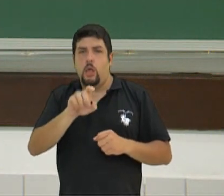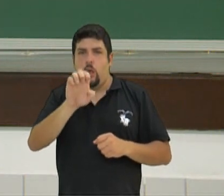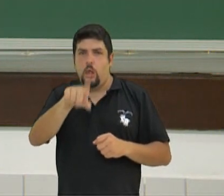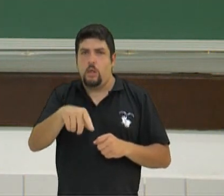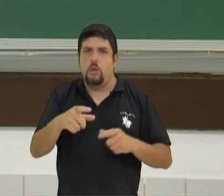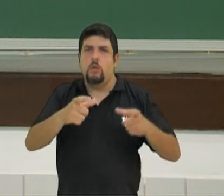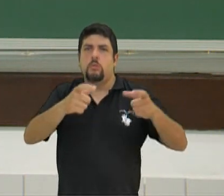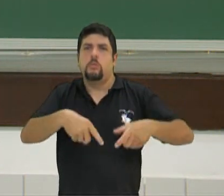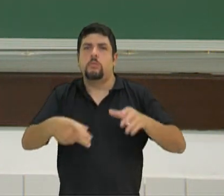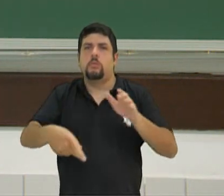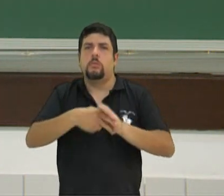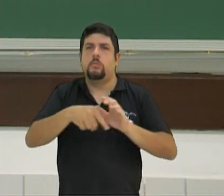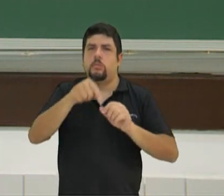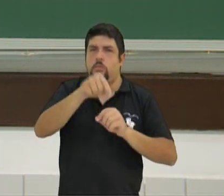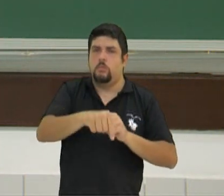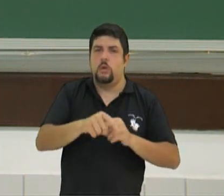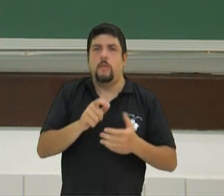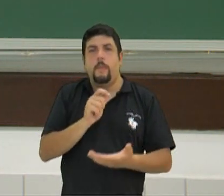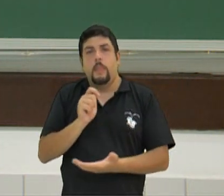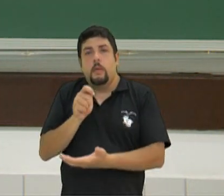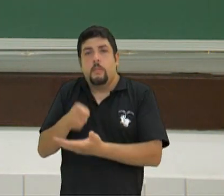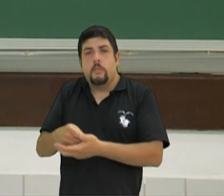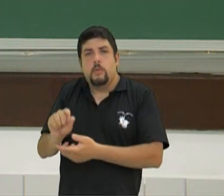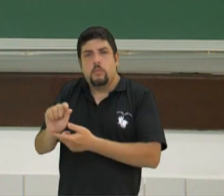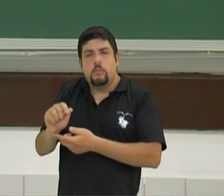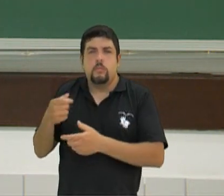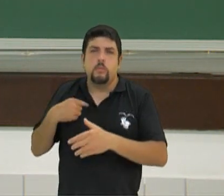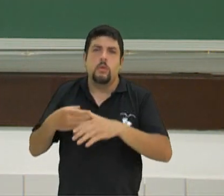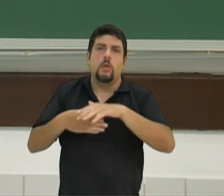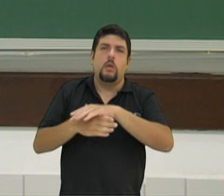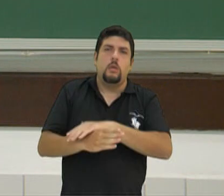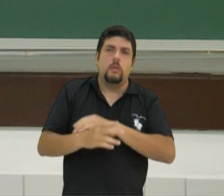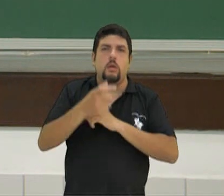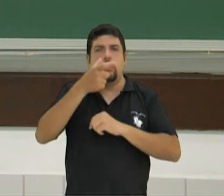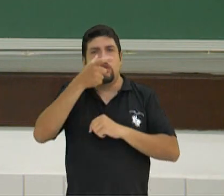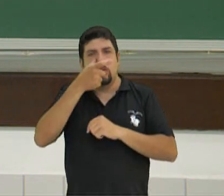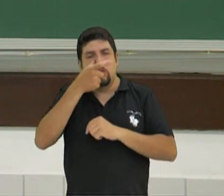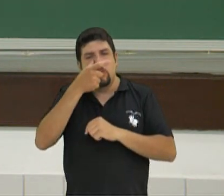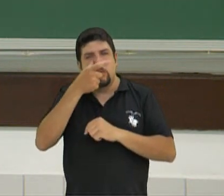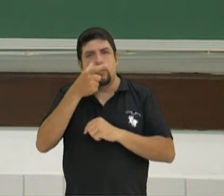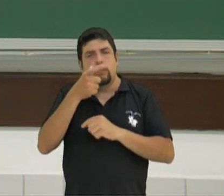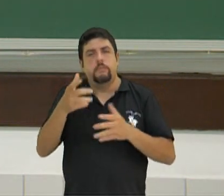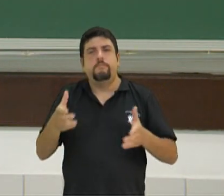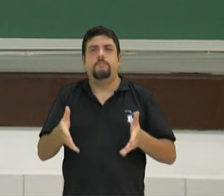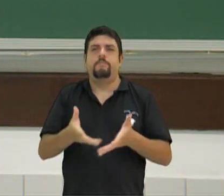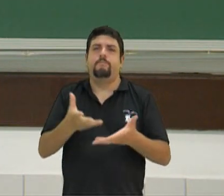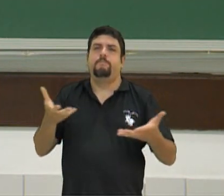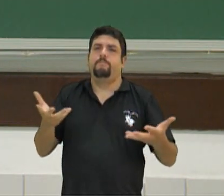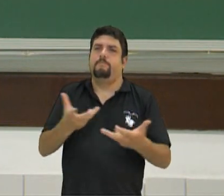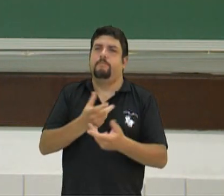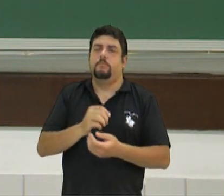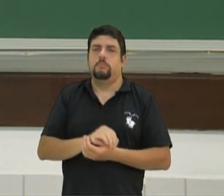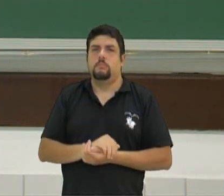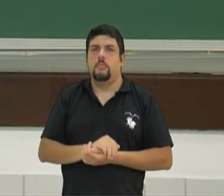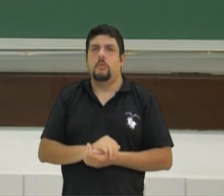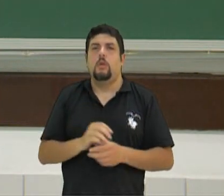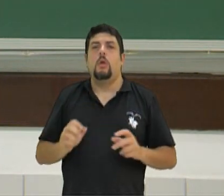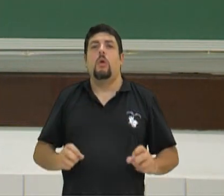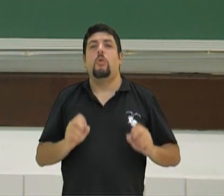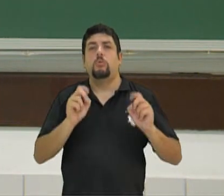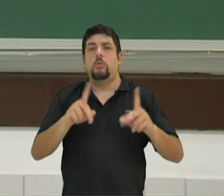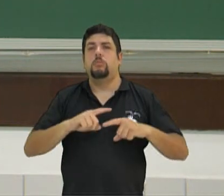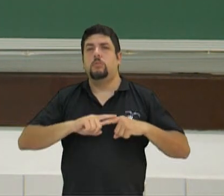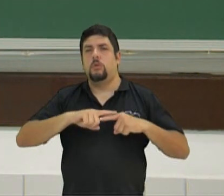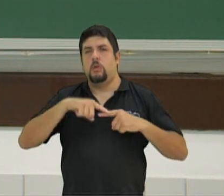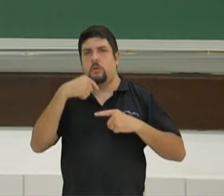já com aquilo lá, você pagava um pouquinho e entrava lá e via aquela maravilha, né. Aí, baseado nisso, é que vem,